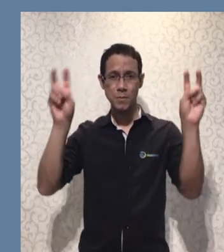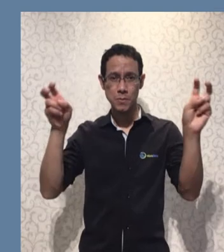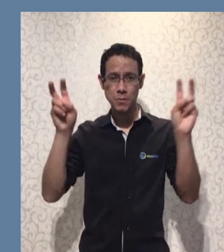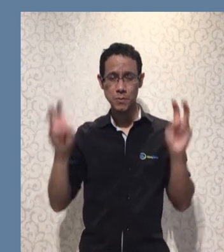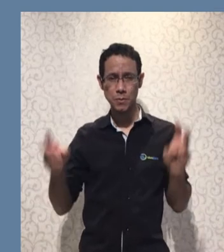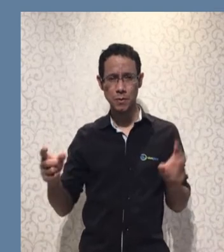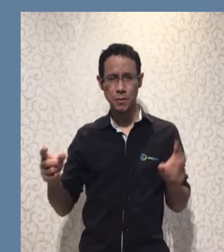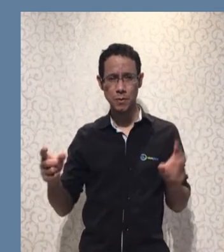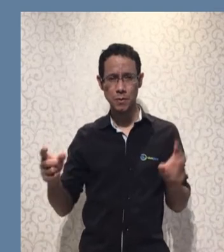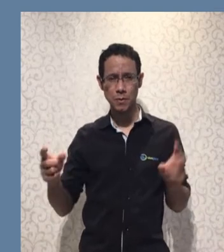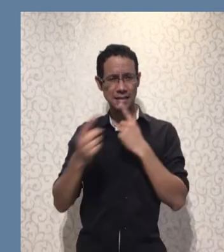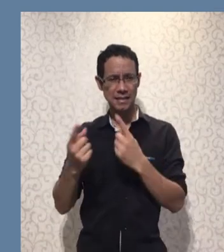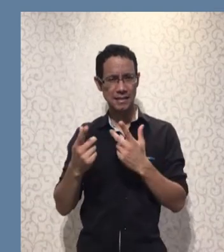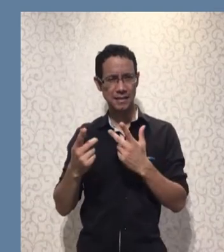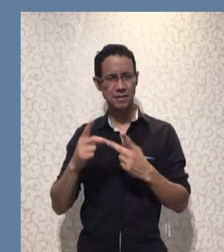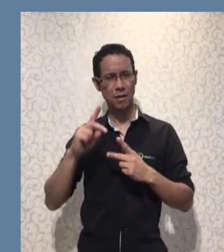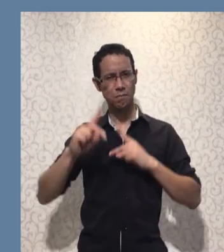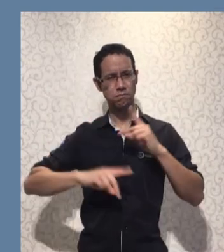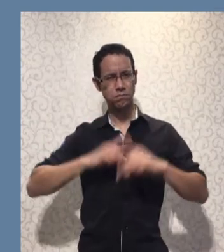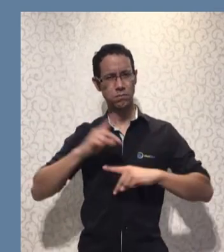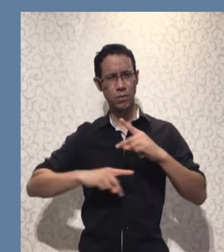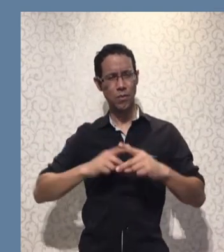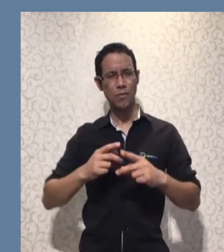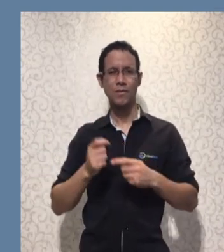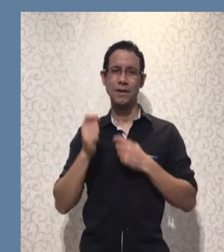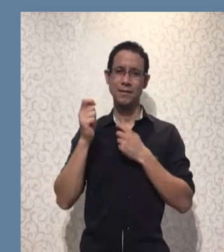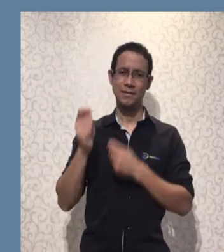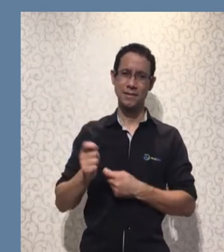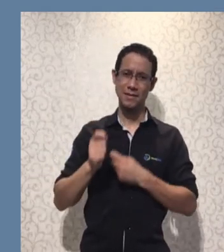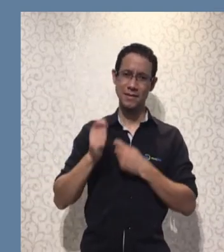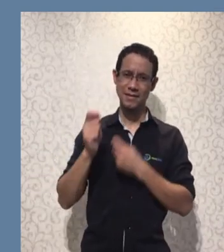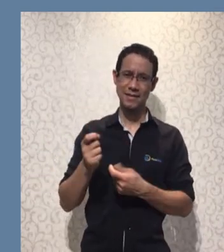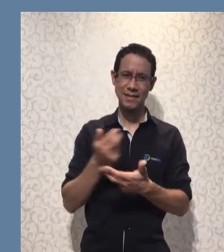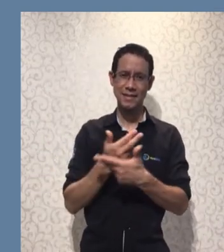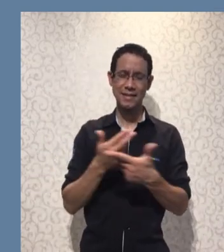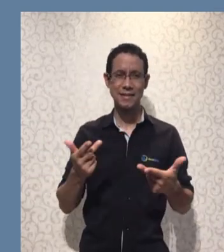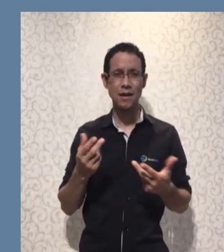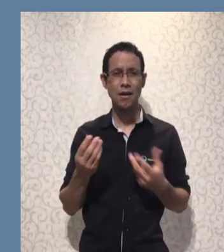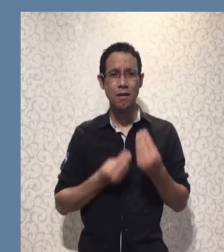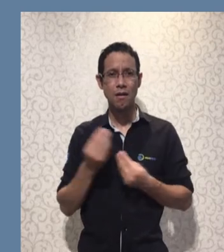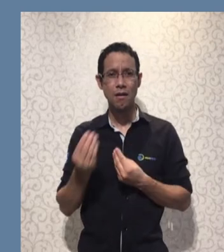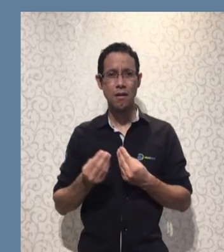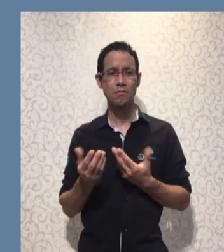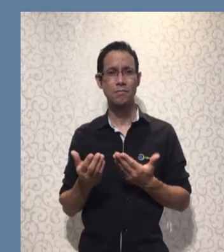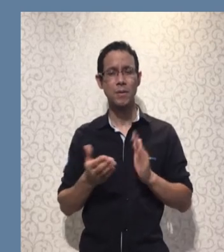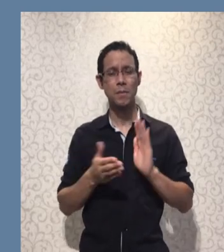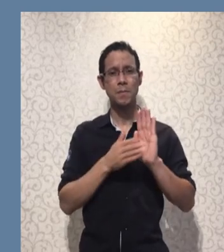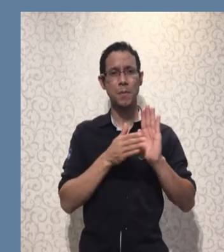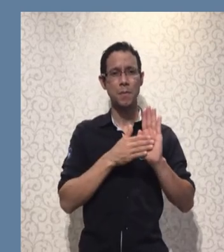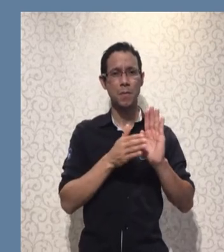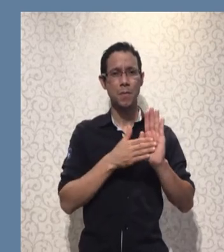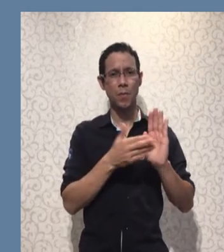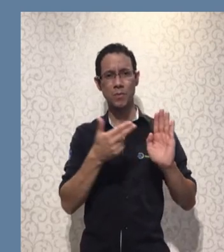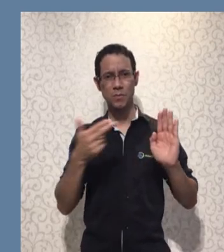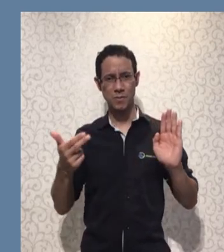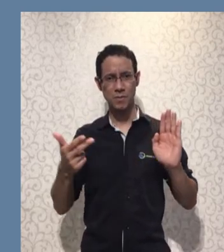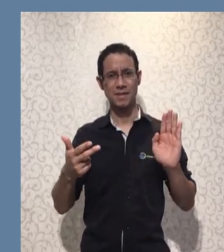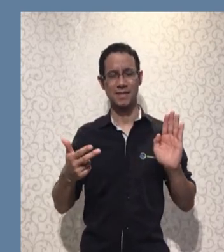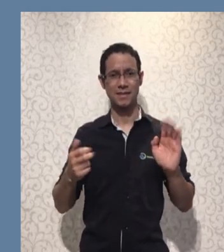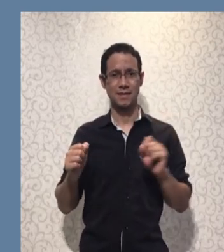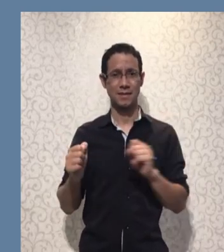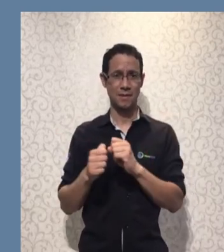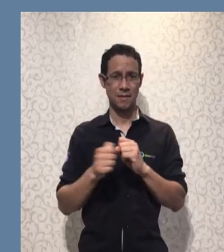povo, e provoca esse campo de proposições, né, que foi, do que foi feito, e depois a